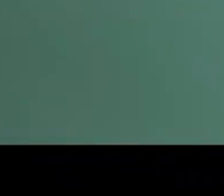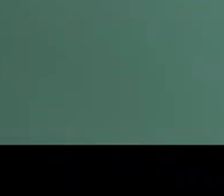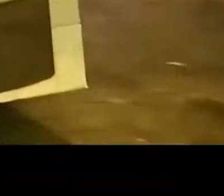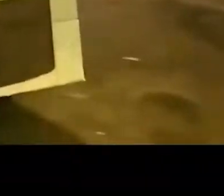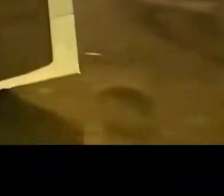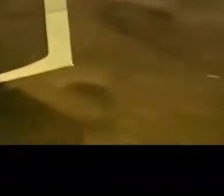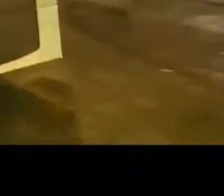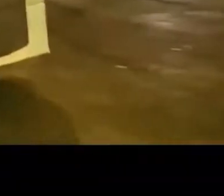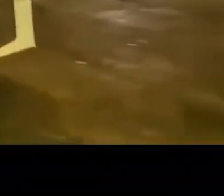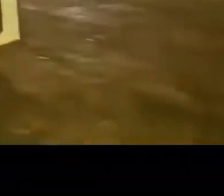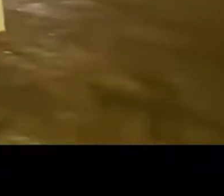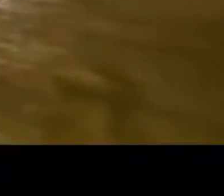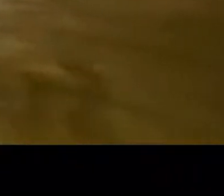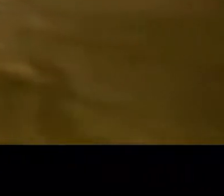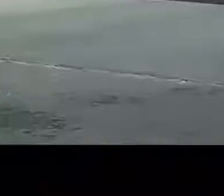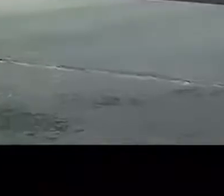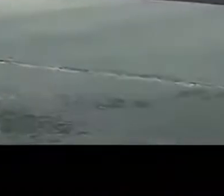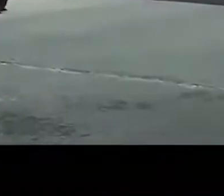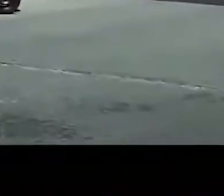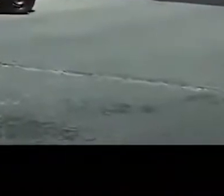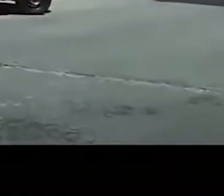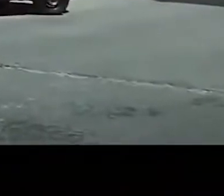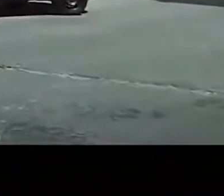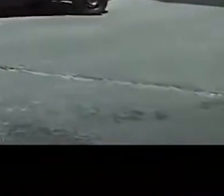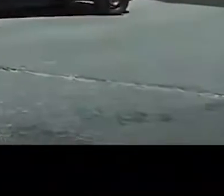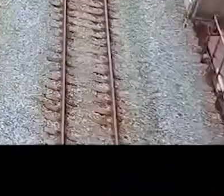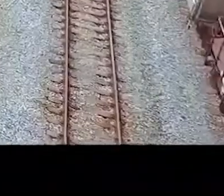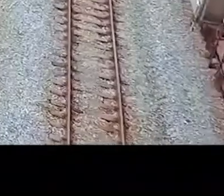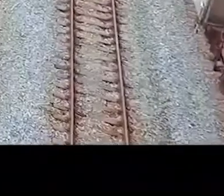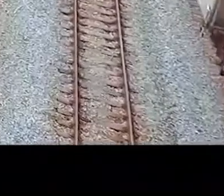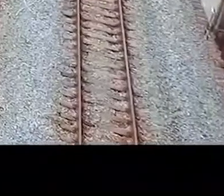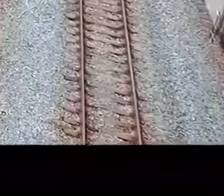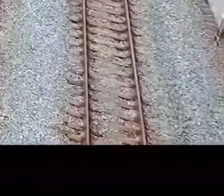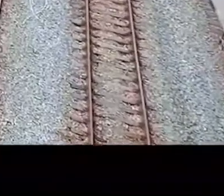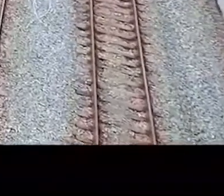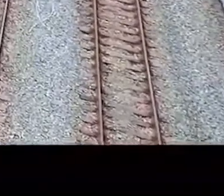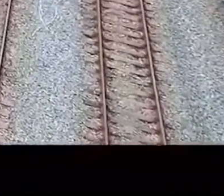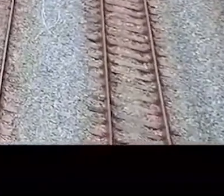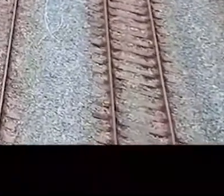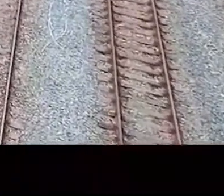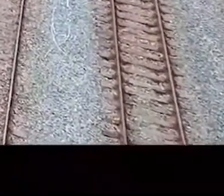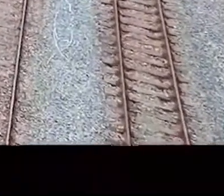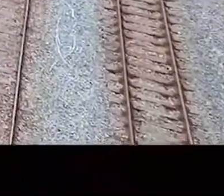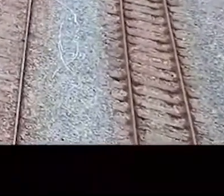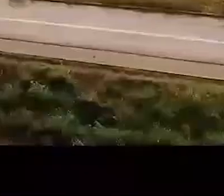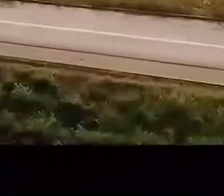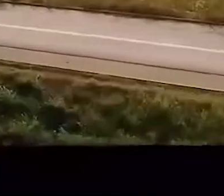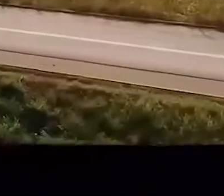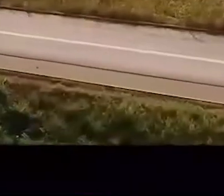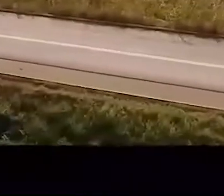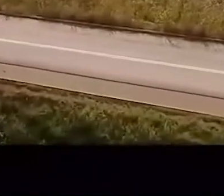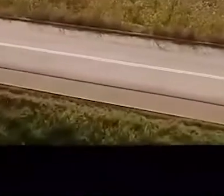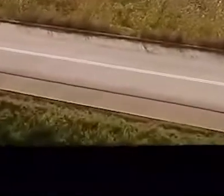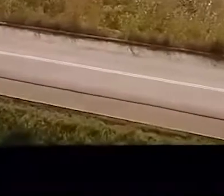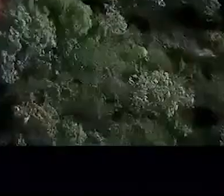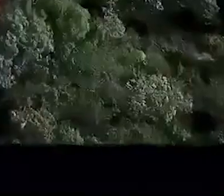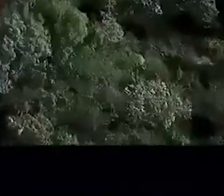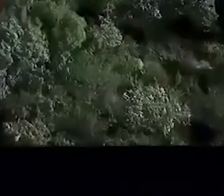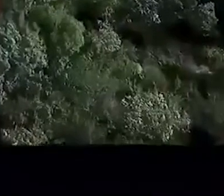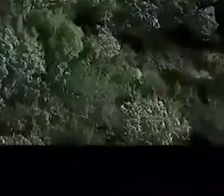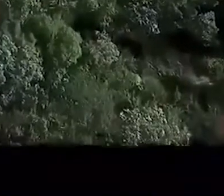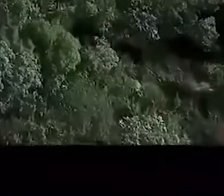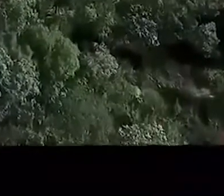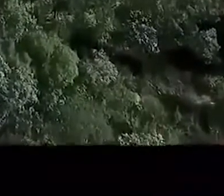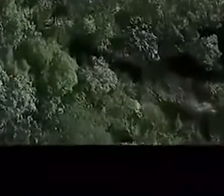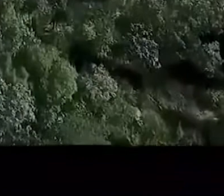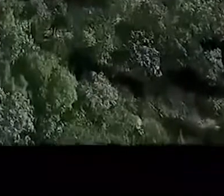de 60,4 milhões para 67,5 bilhões. O estado também se destaca na nova